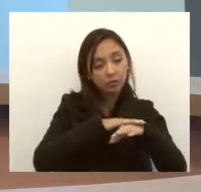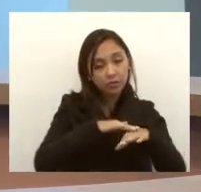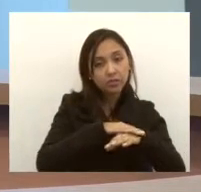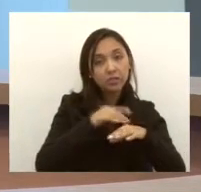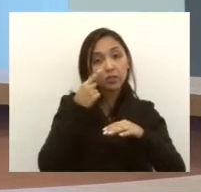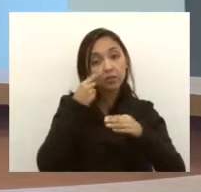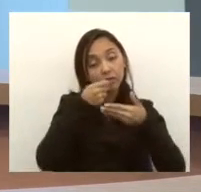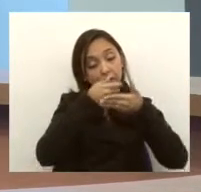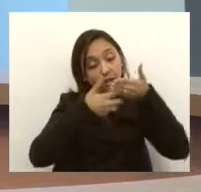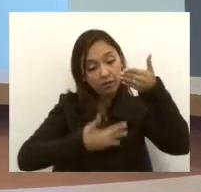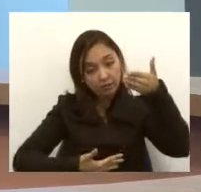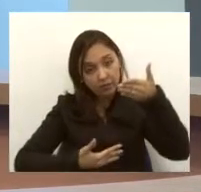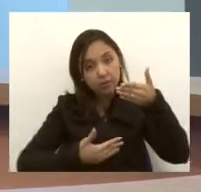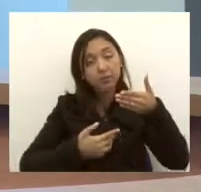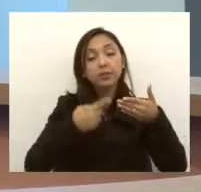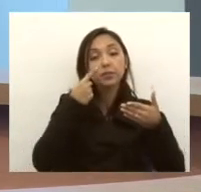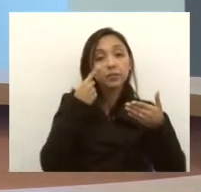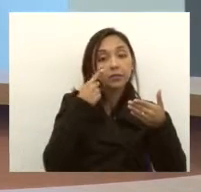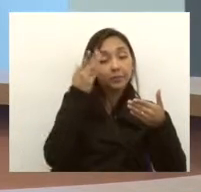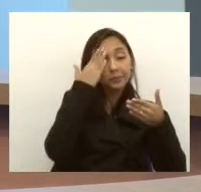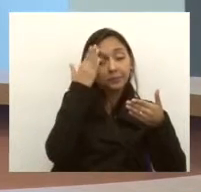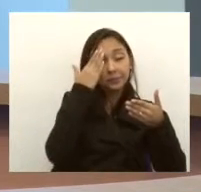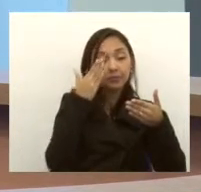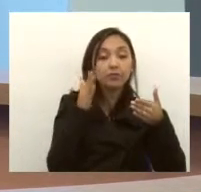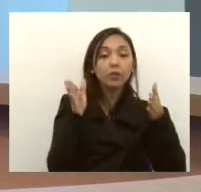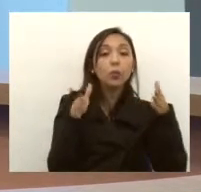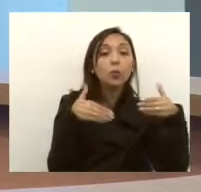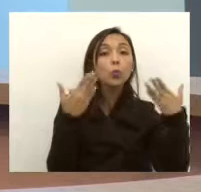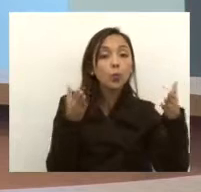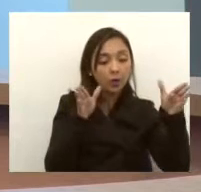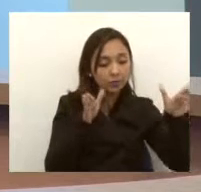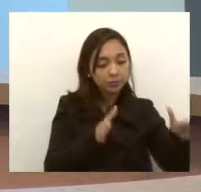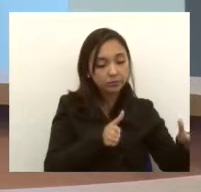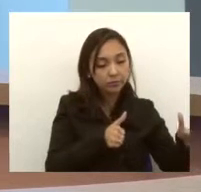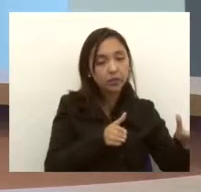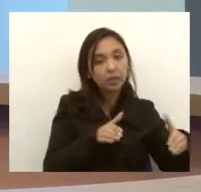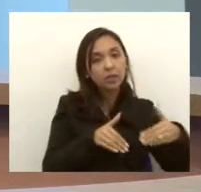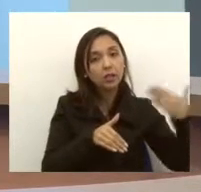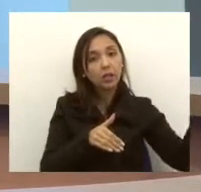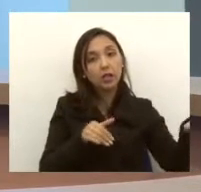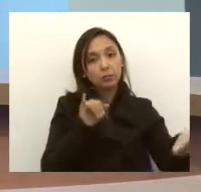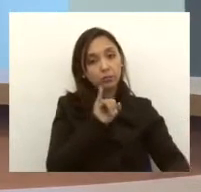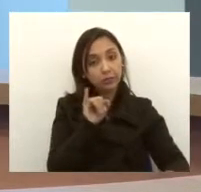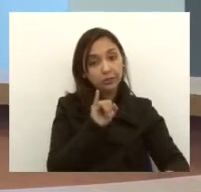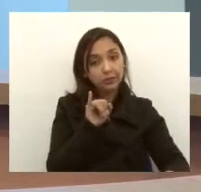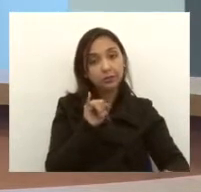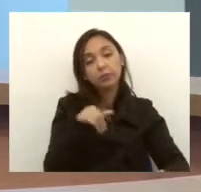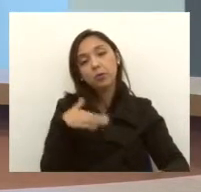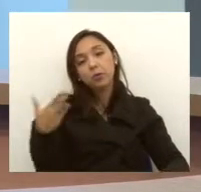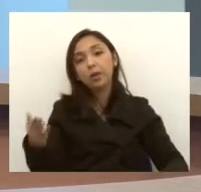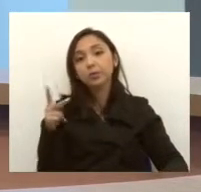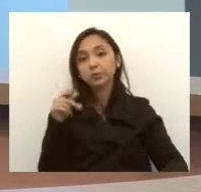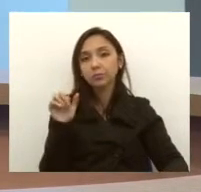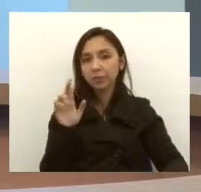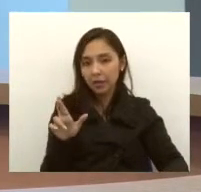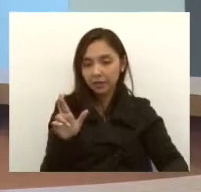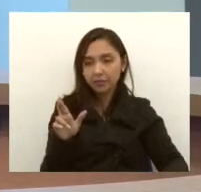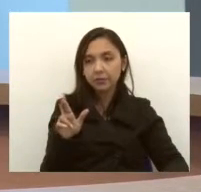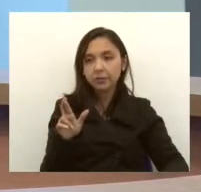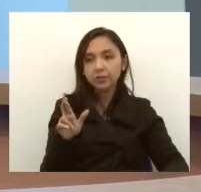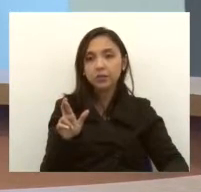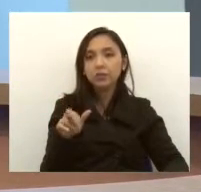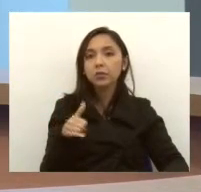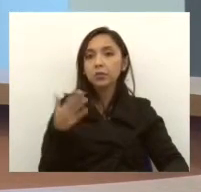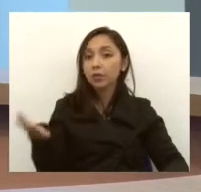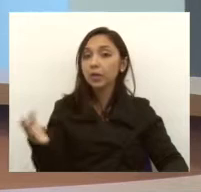fazer um levantamento para saber qual parte da Juscelino, se era lado do lado ímpar, que é o lado deles, ou do lado par. O lado par é o